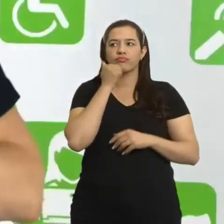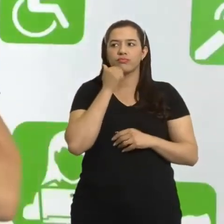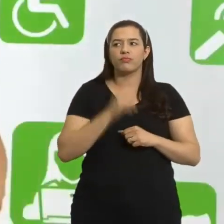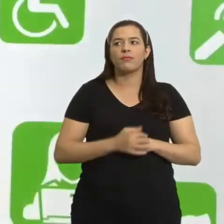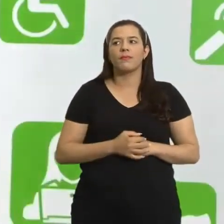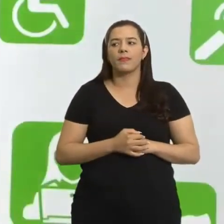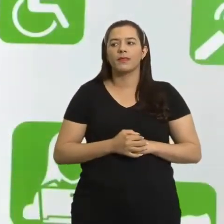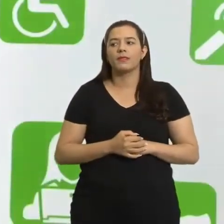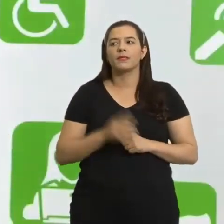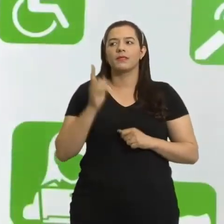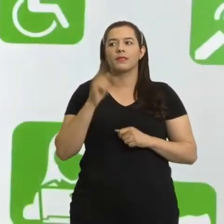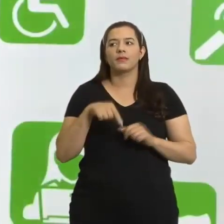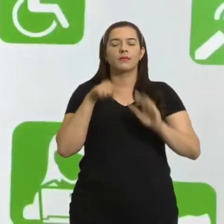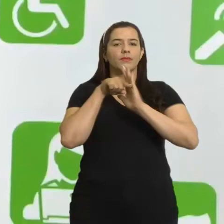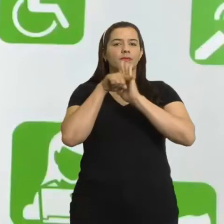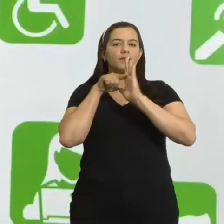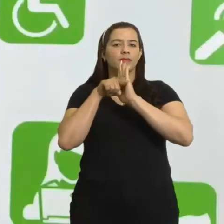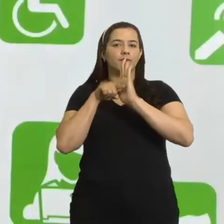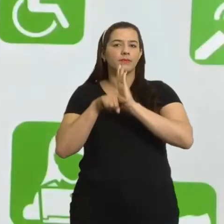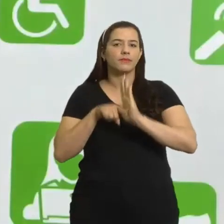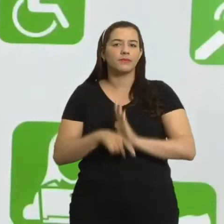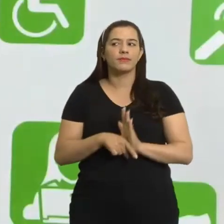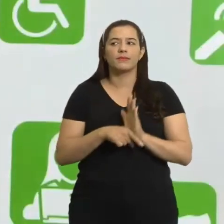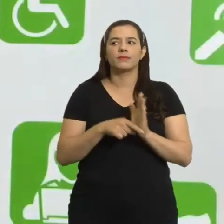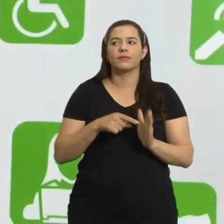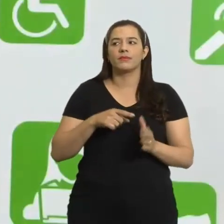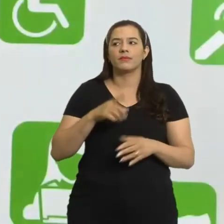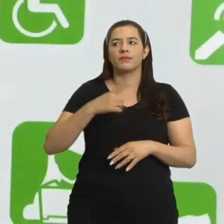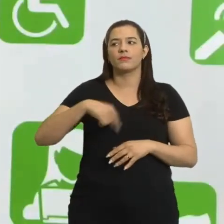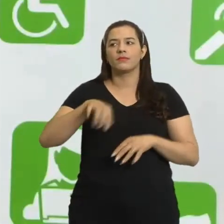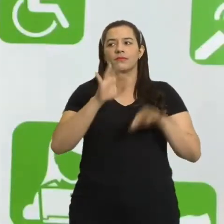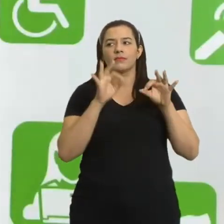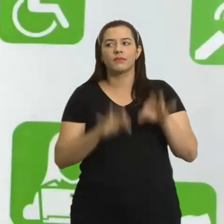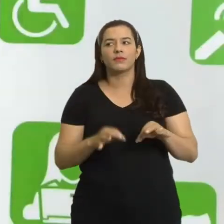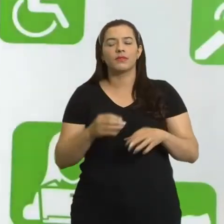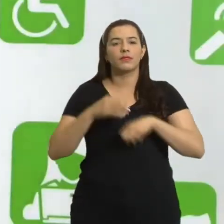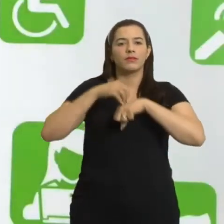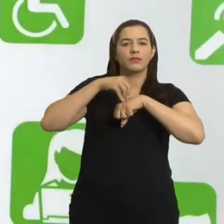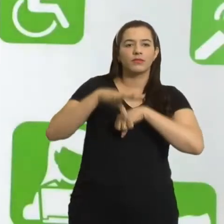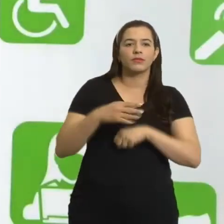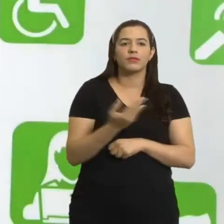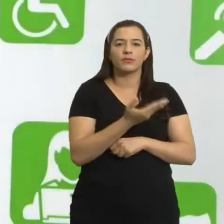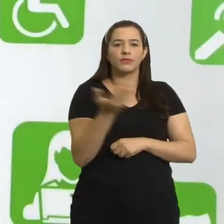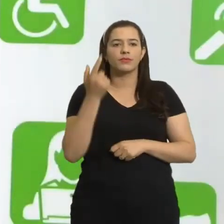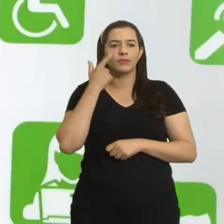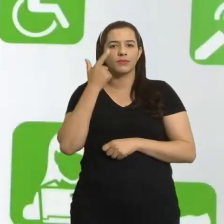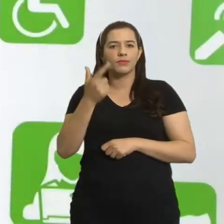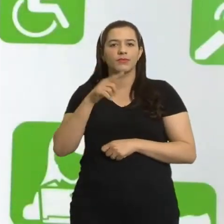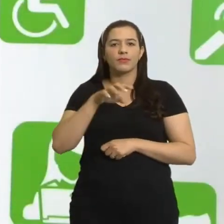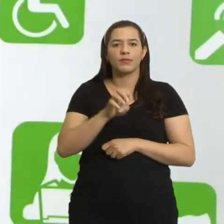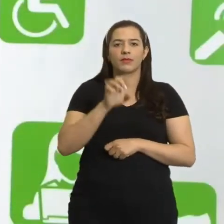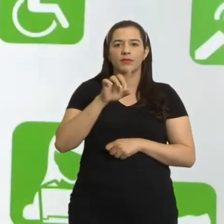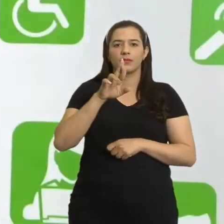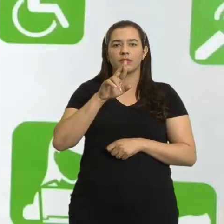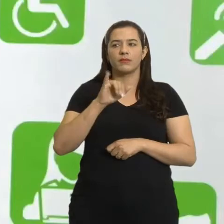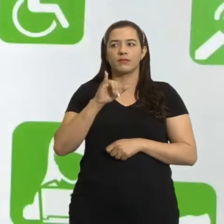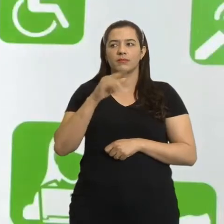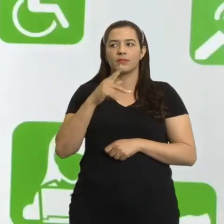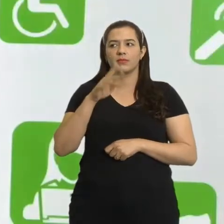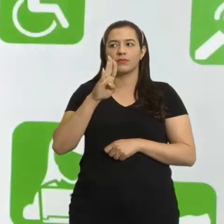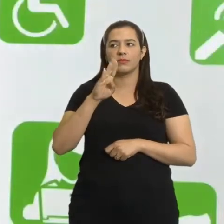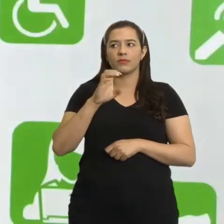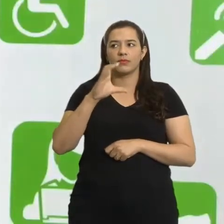observar esse conhecimento científico na prática, eu sugiro que vocês assistam ao filme Erin Brockovich, Uma Mulher de